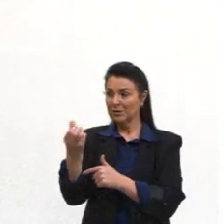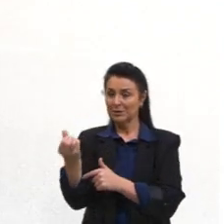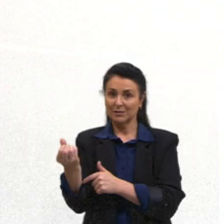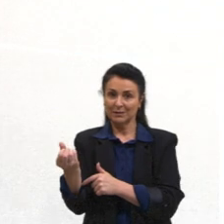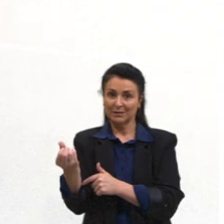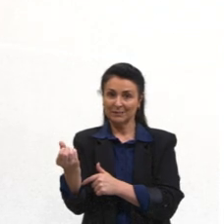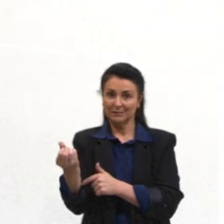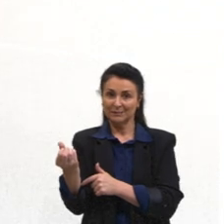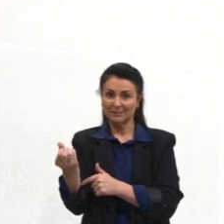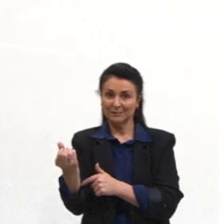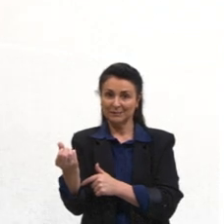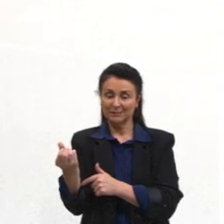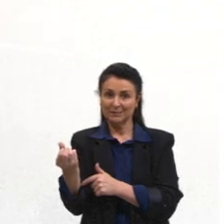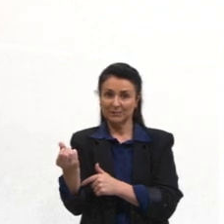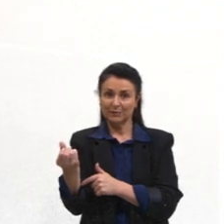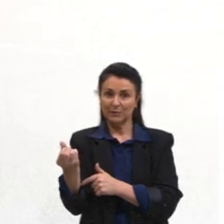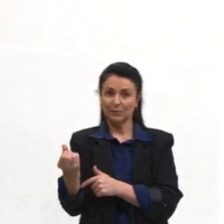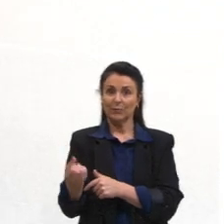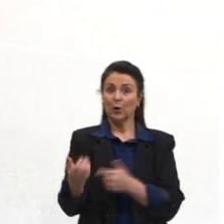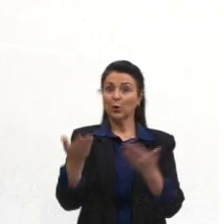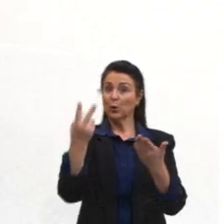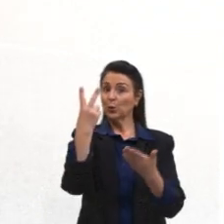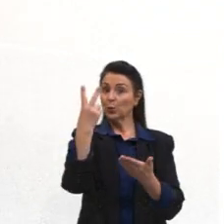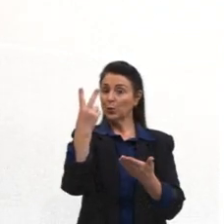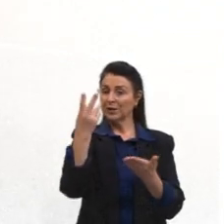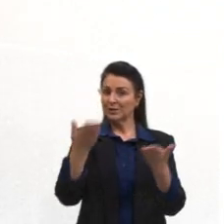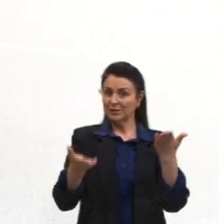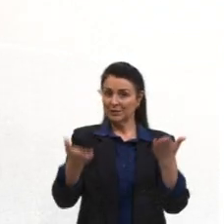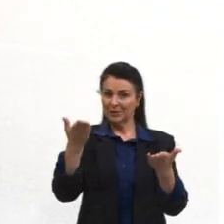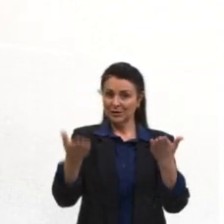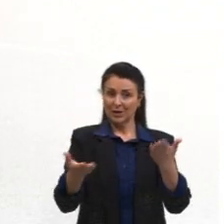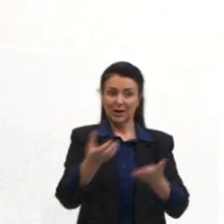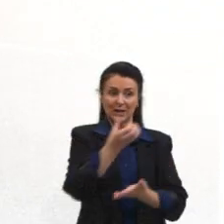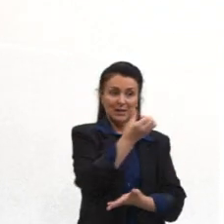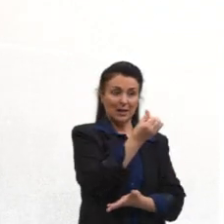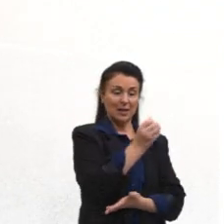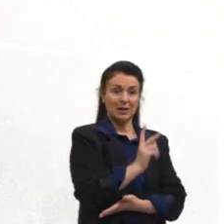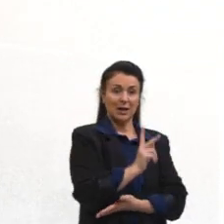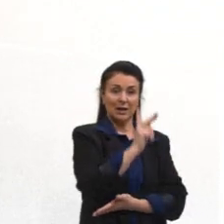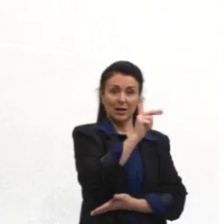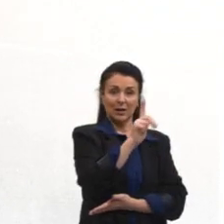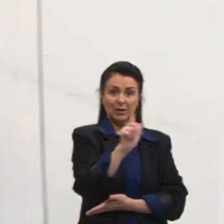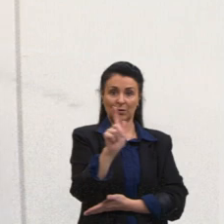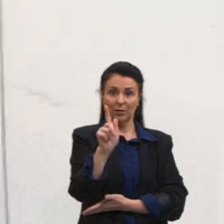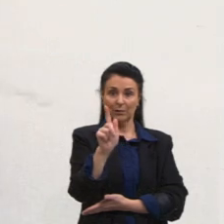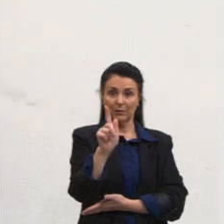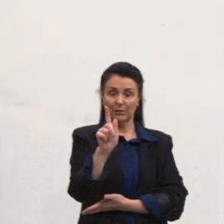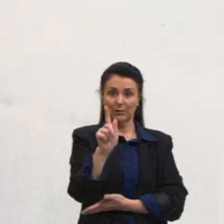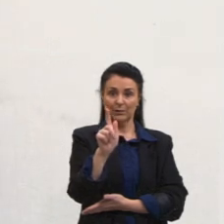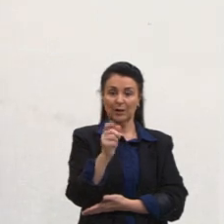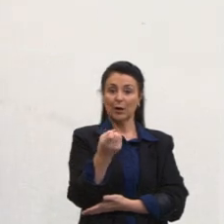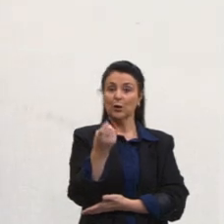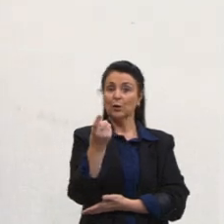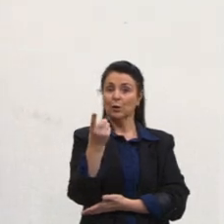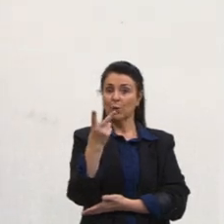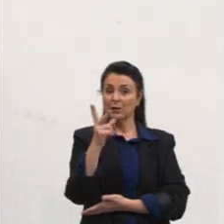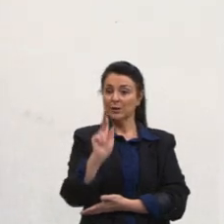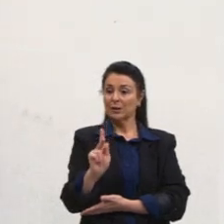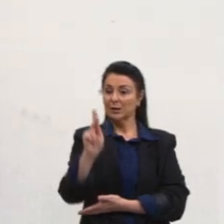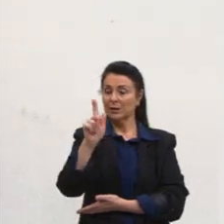ter a possibilidade em duas pesagens de 6kg 12 kg